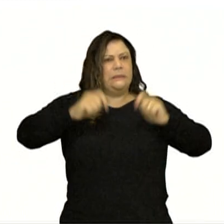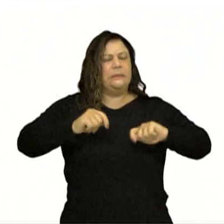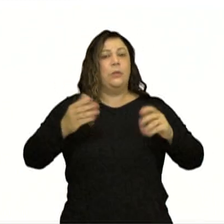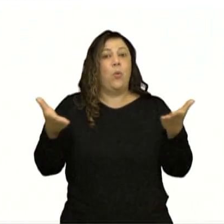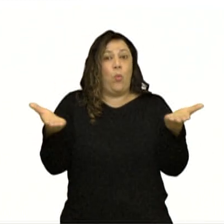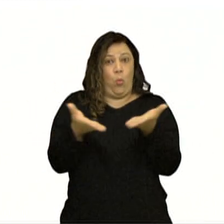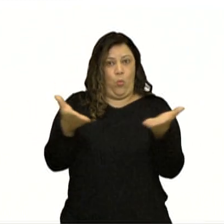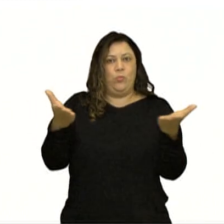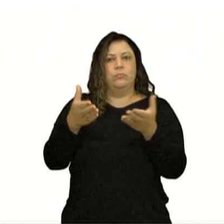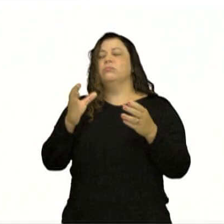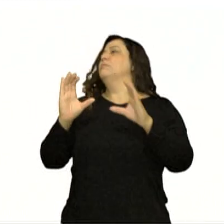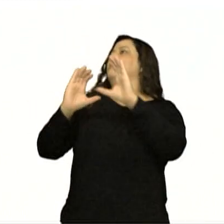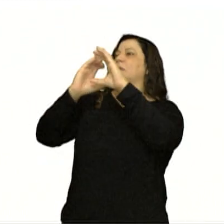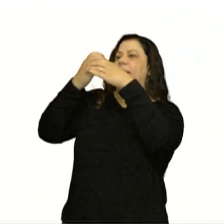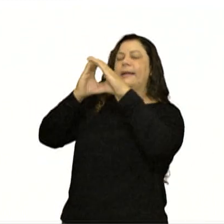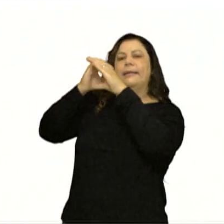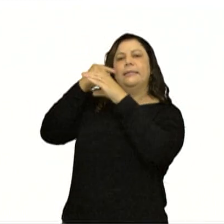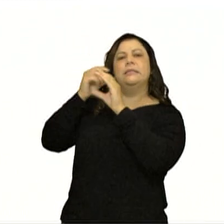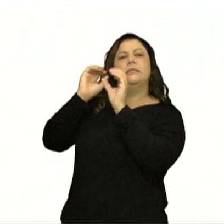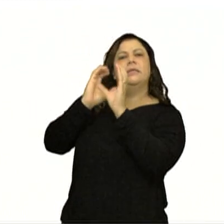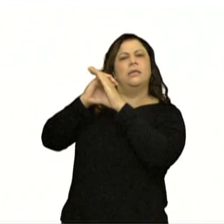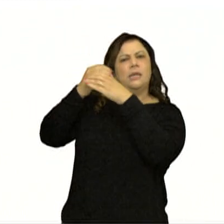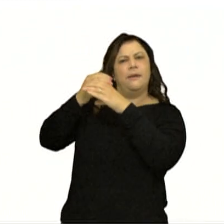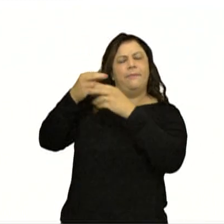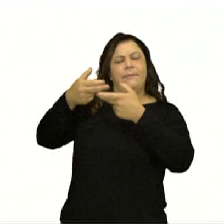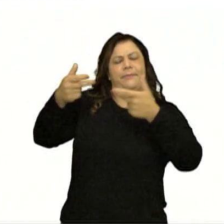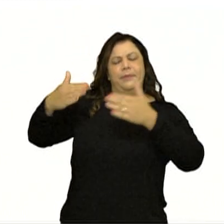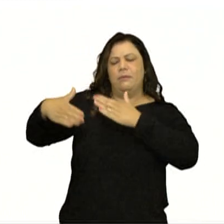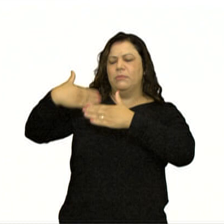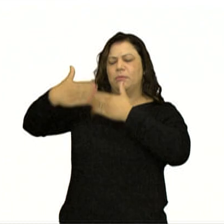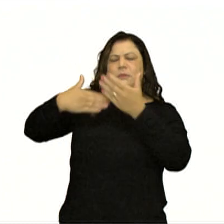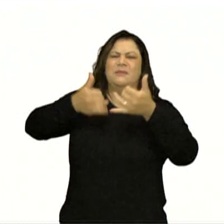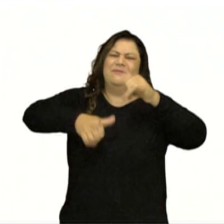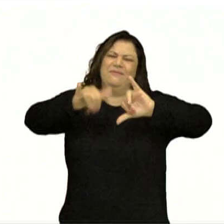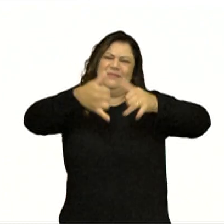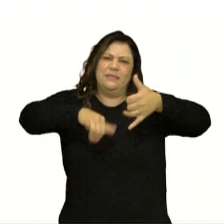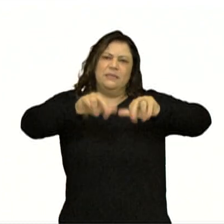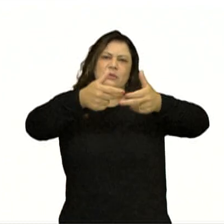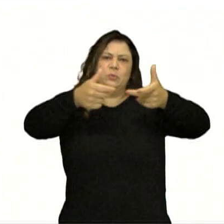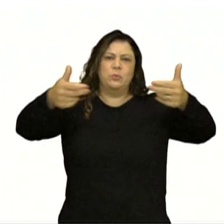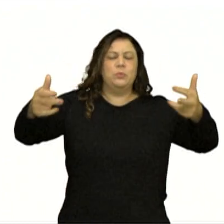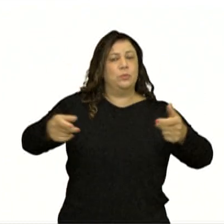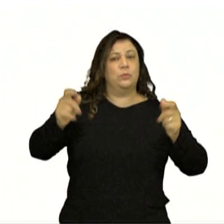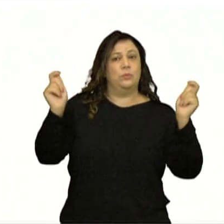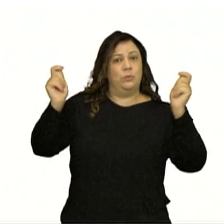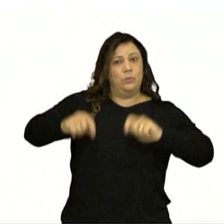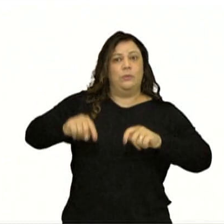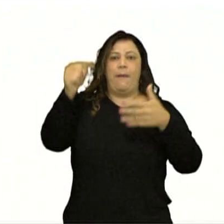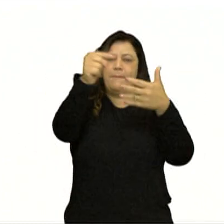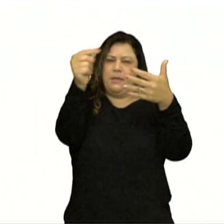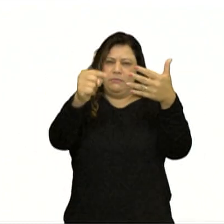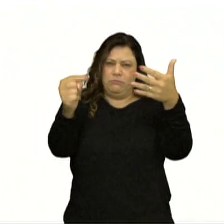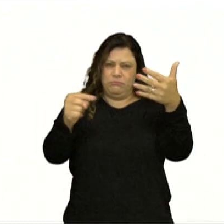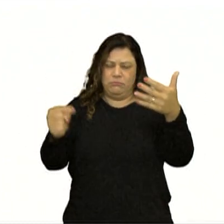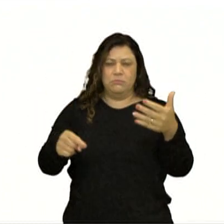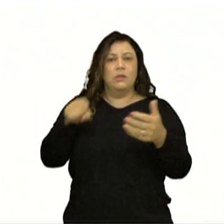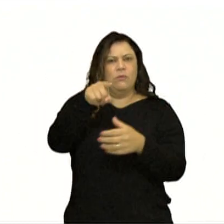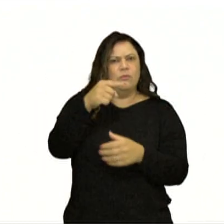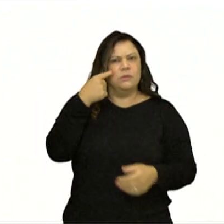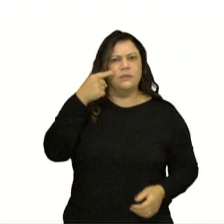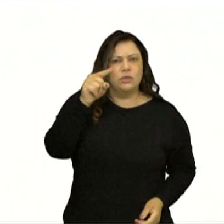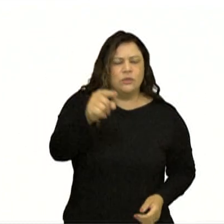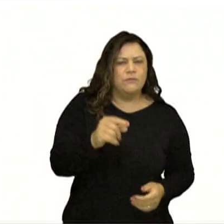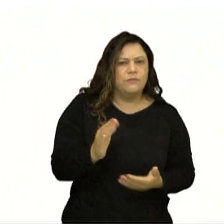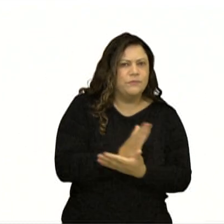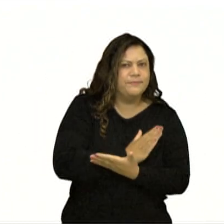chamadas câmeras analógicas, passa por processos físico-químicos que se dão em muitas etapas. Você já viu